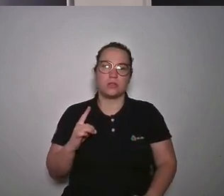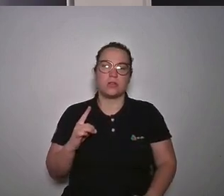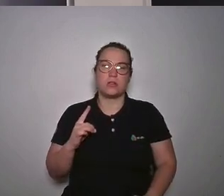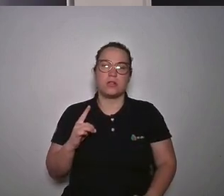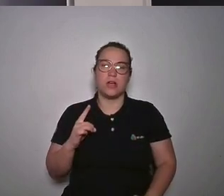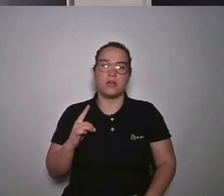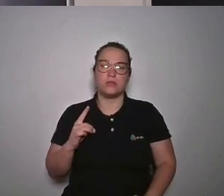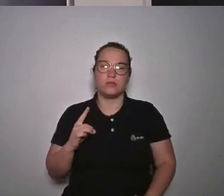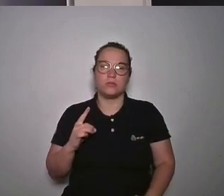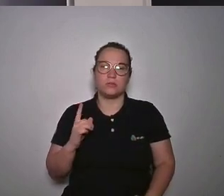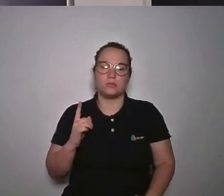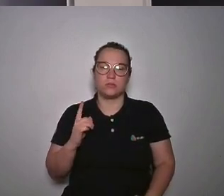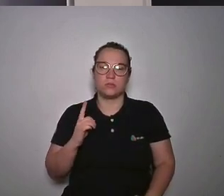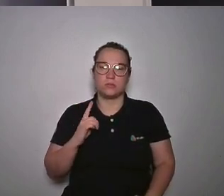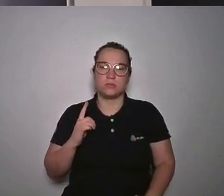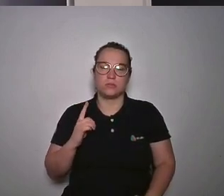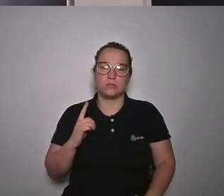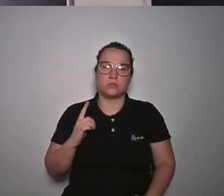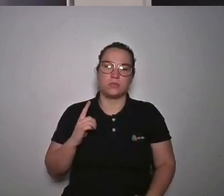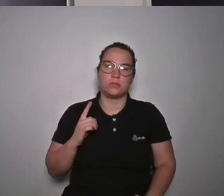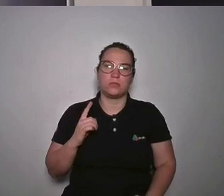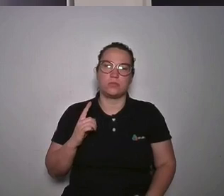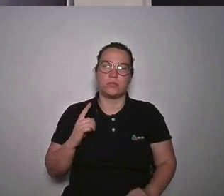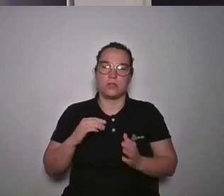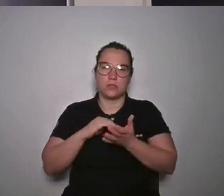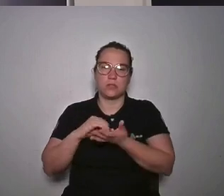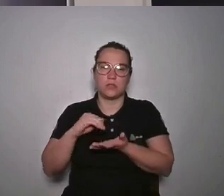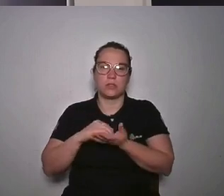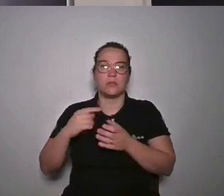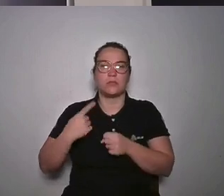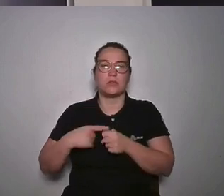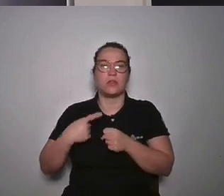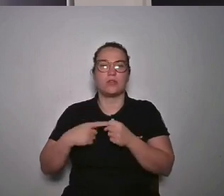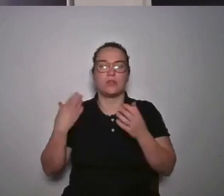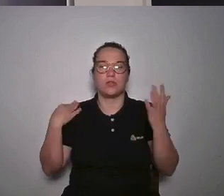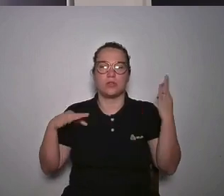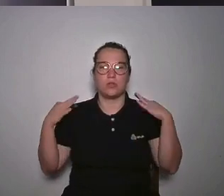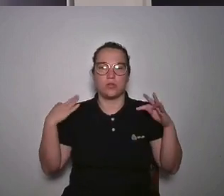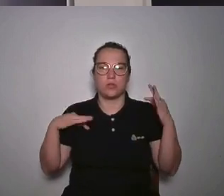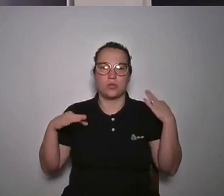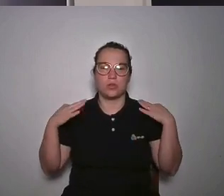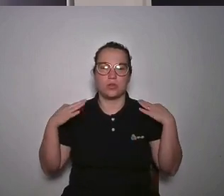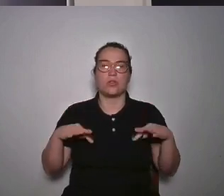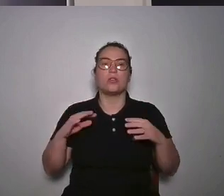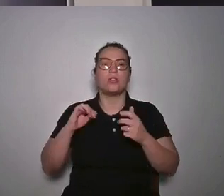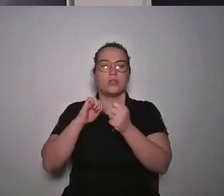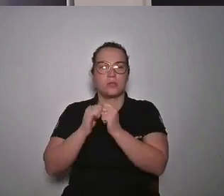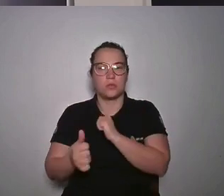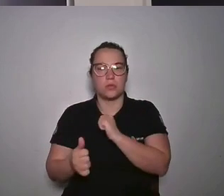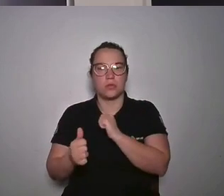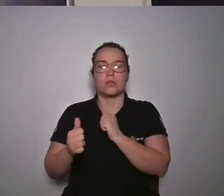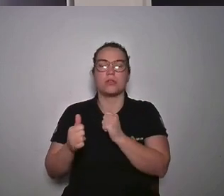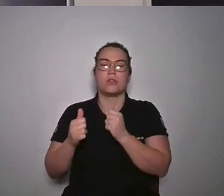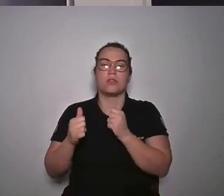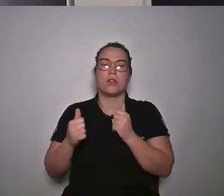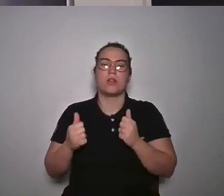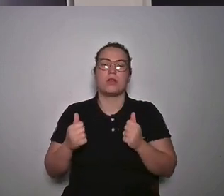e Aquicultura. Secretaria Municipal de Turismo, ela tem a Diretoria de Esporte, Diretoria de Atividades